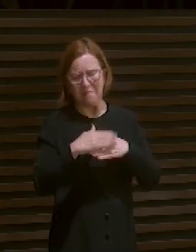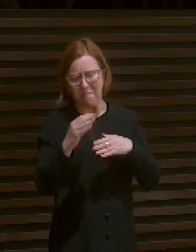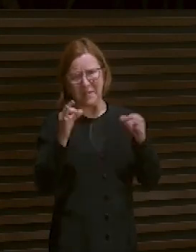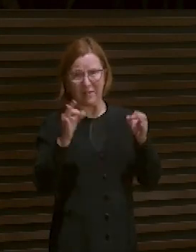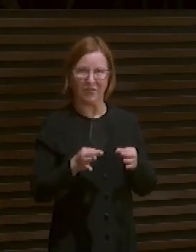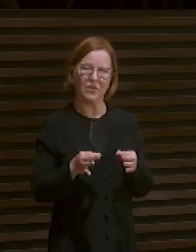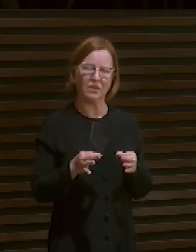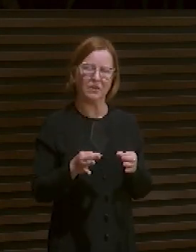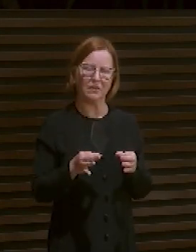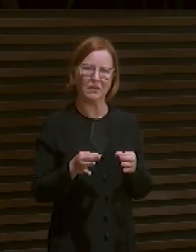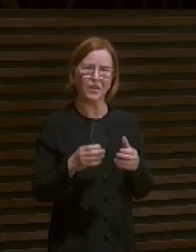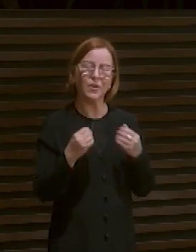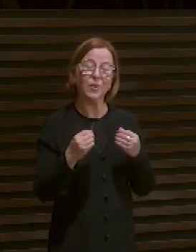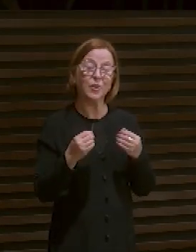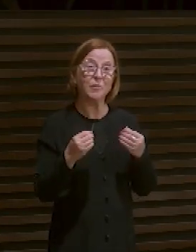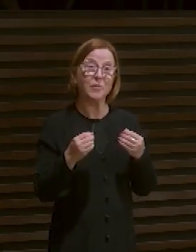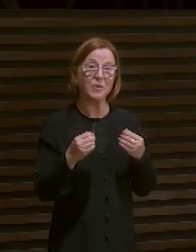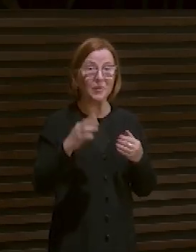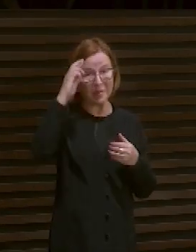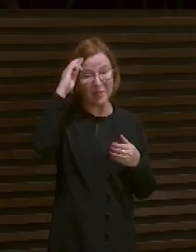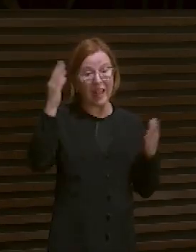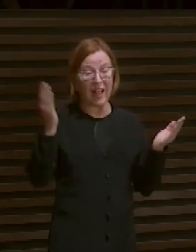Como é que ele agora vai ser aperfeiçoado?